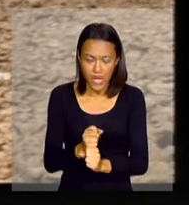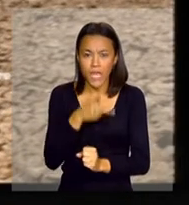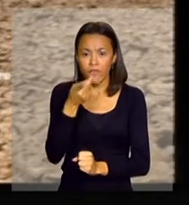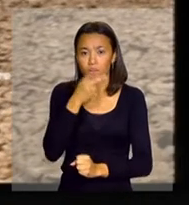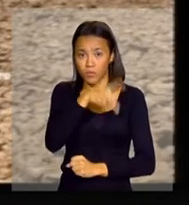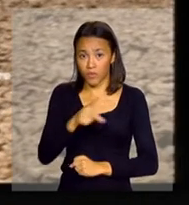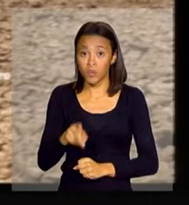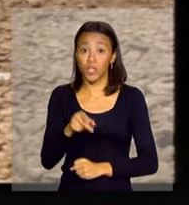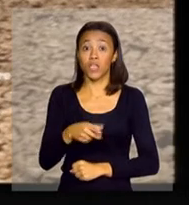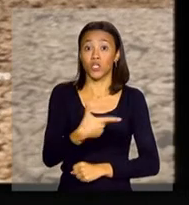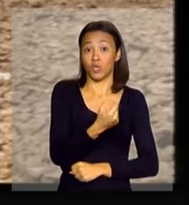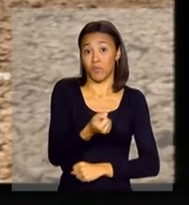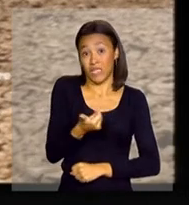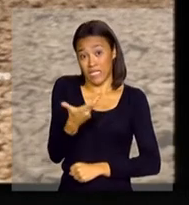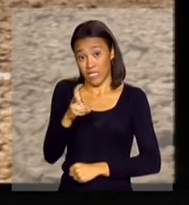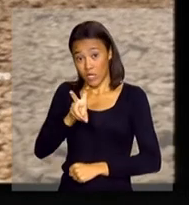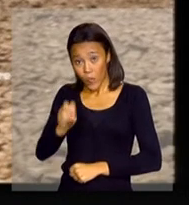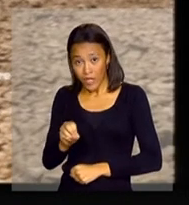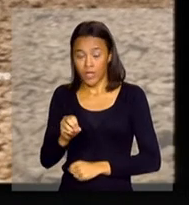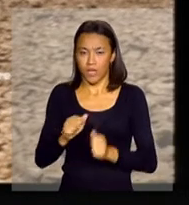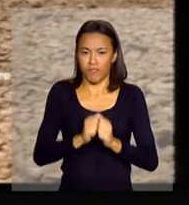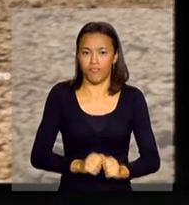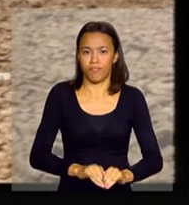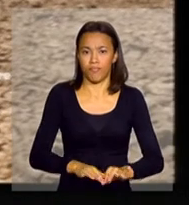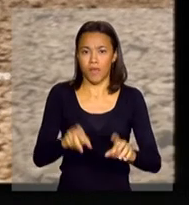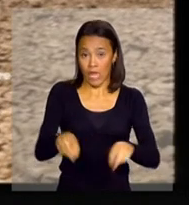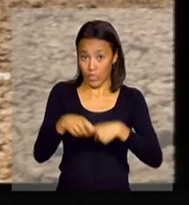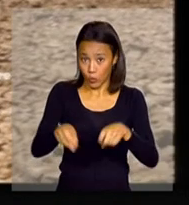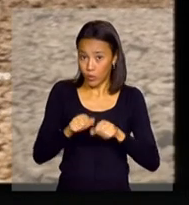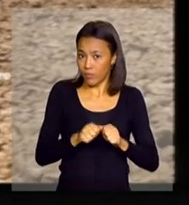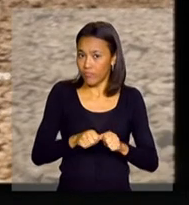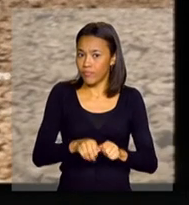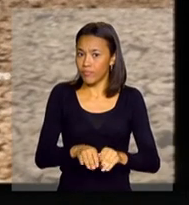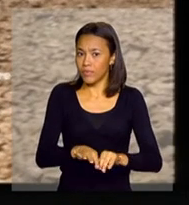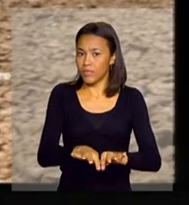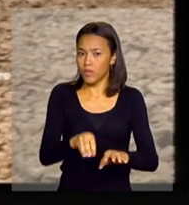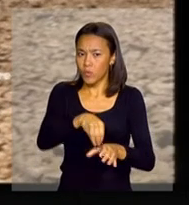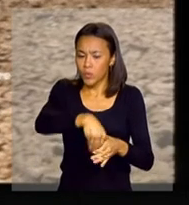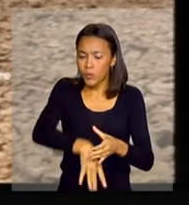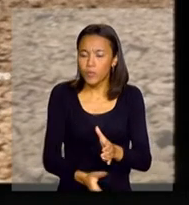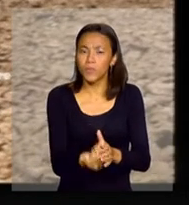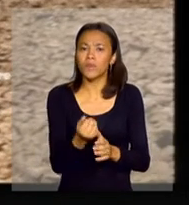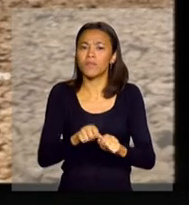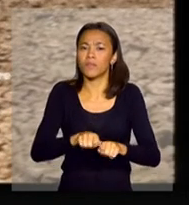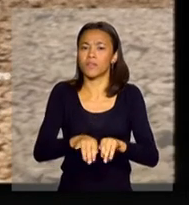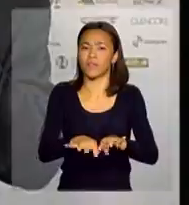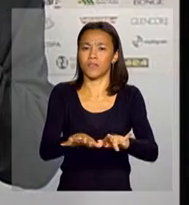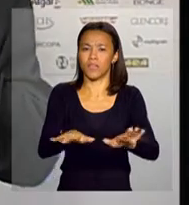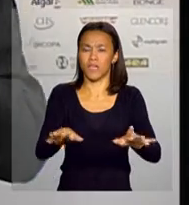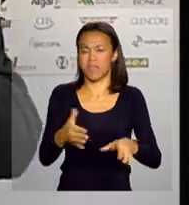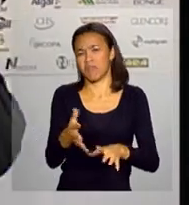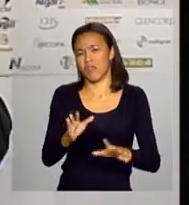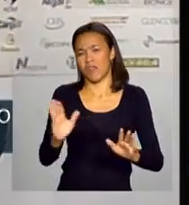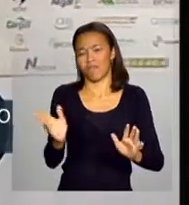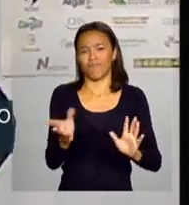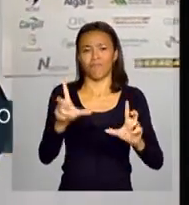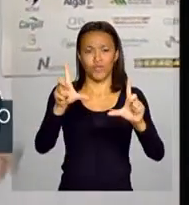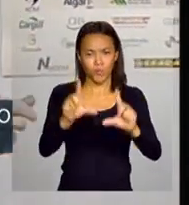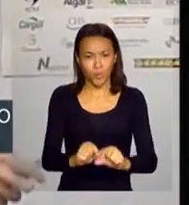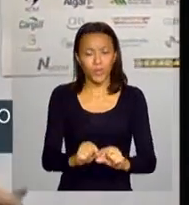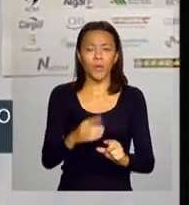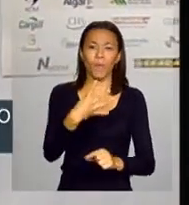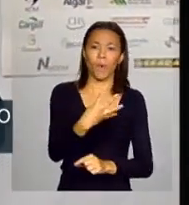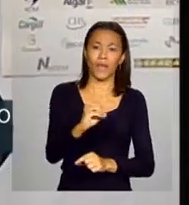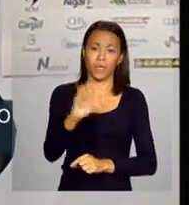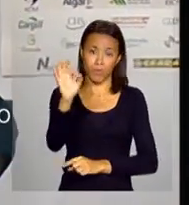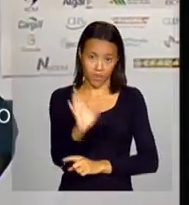em 2050 a tendência é que a expansão da agricultura iria eliminar, aí é mais o do agronegócio geral, iria eliminar 40% da Amazônia. Esse